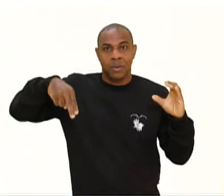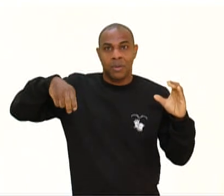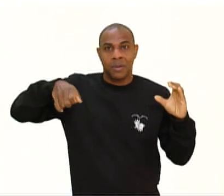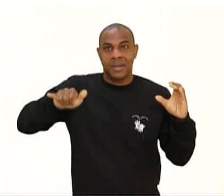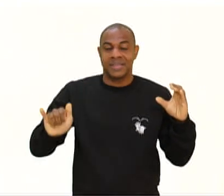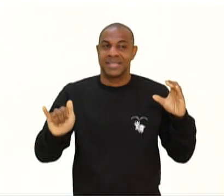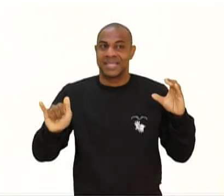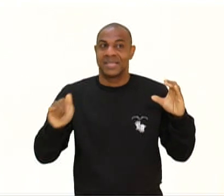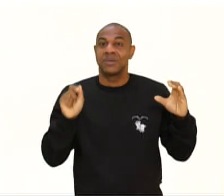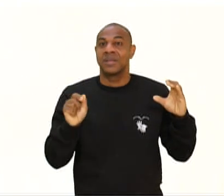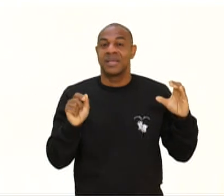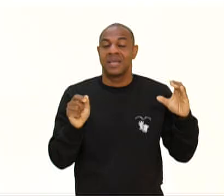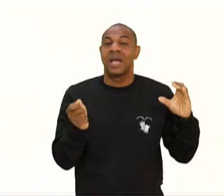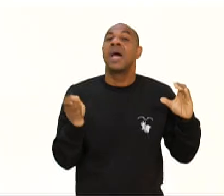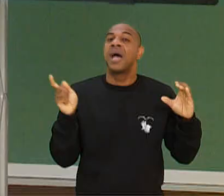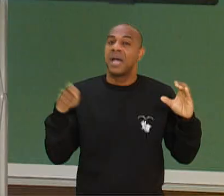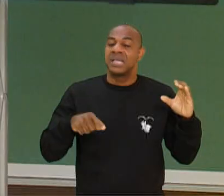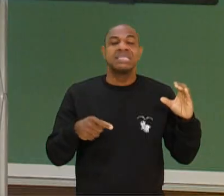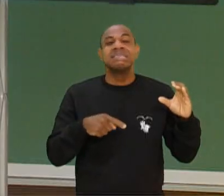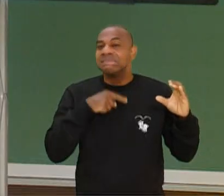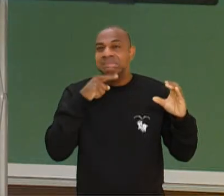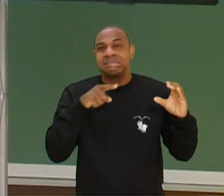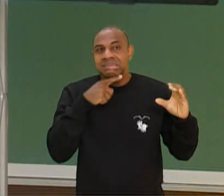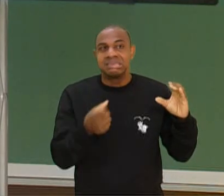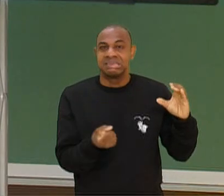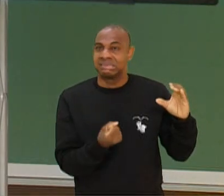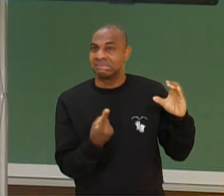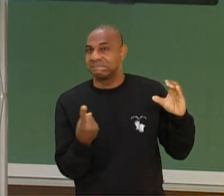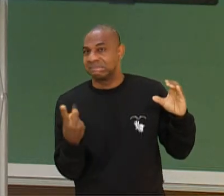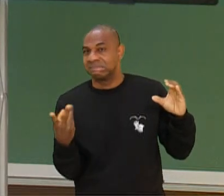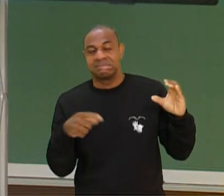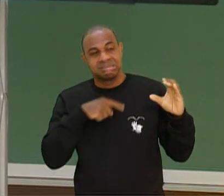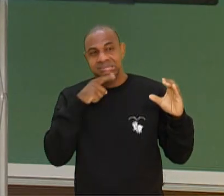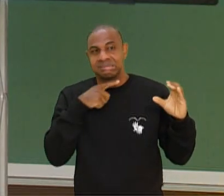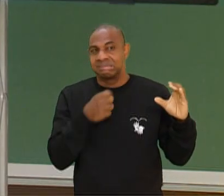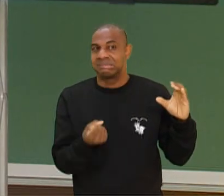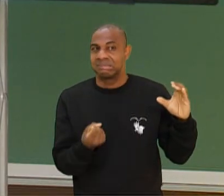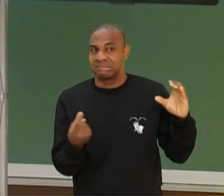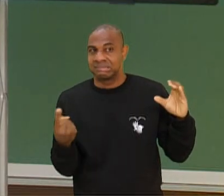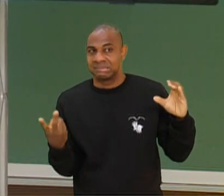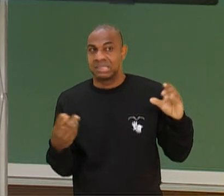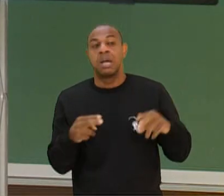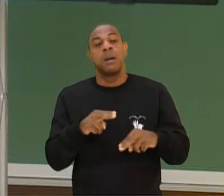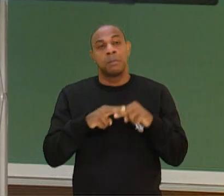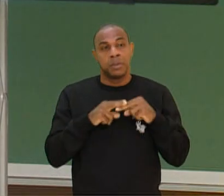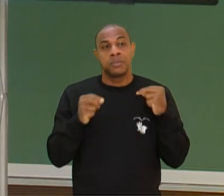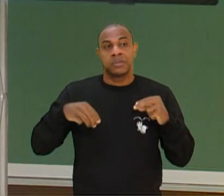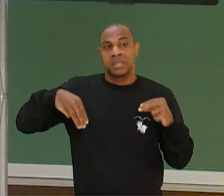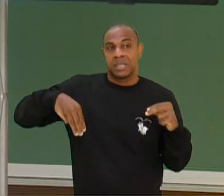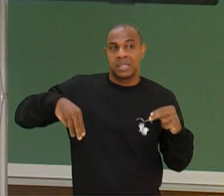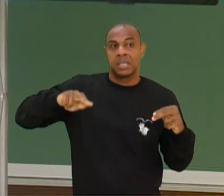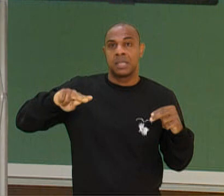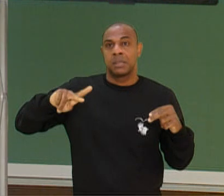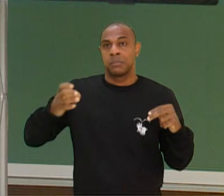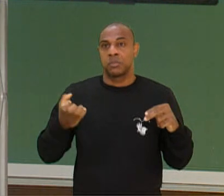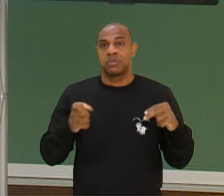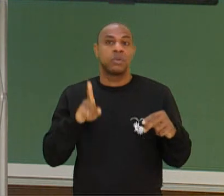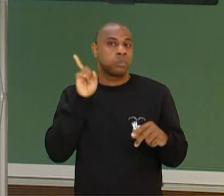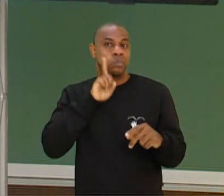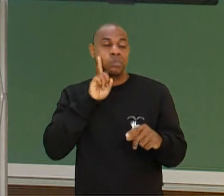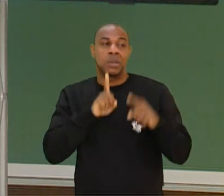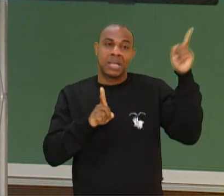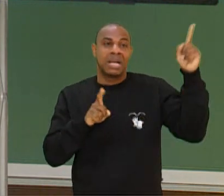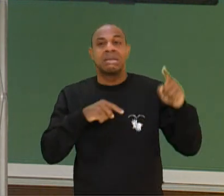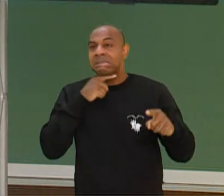língua inglesa é considerado incontável, tá? Por isso que está colocado much aqui. Very good. Letter D. There